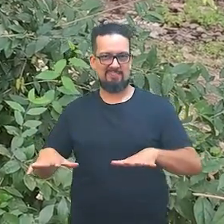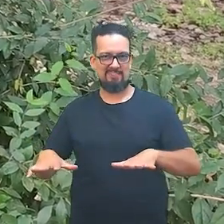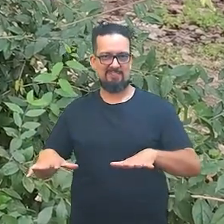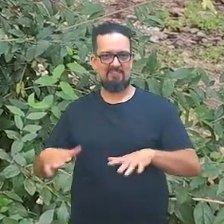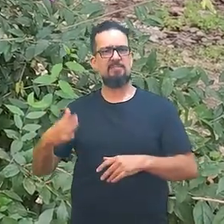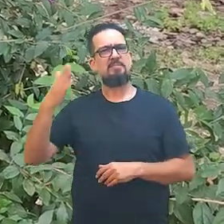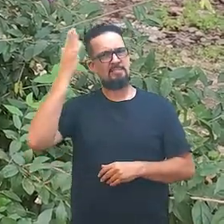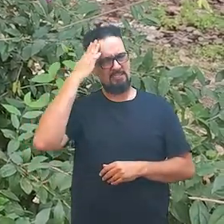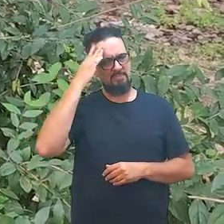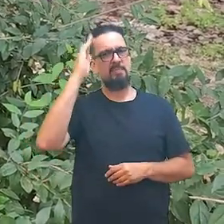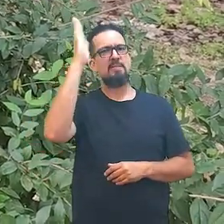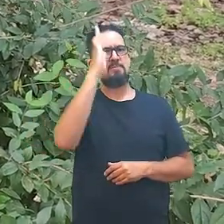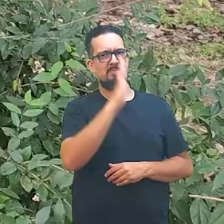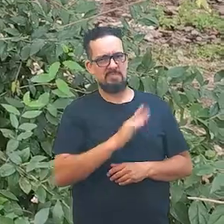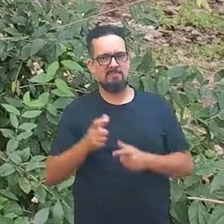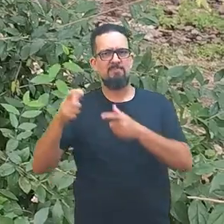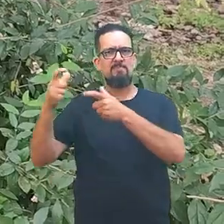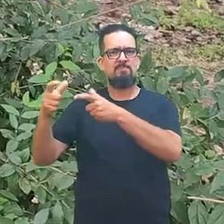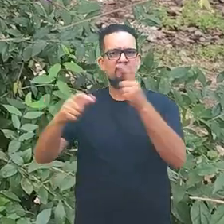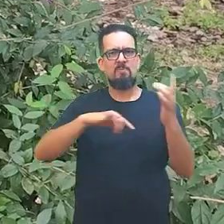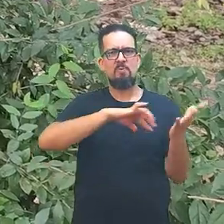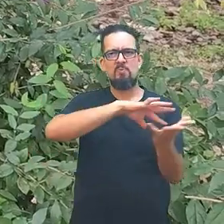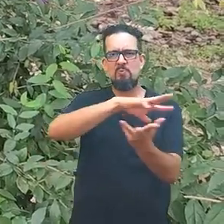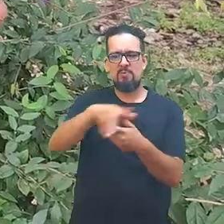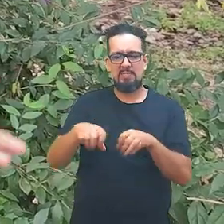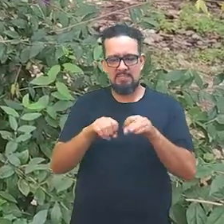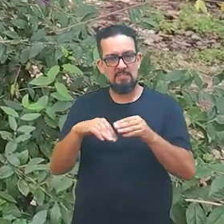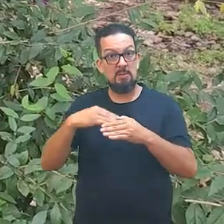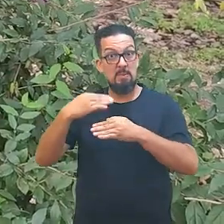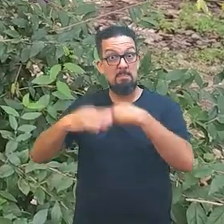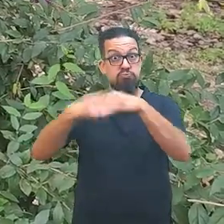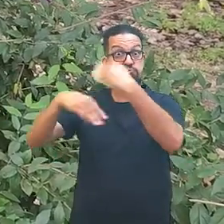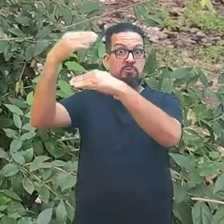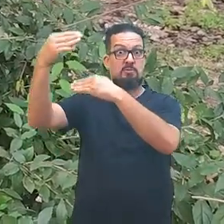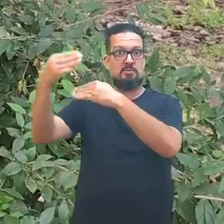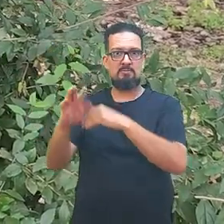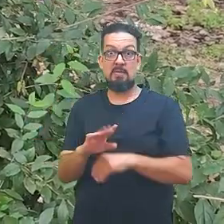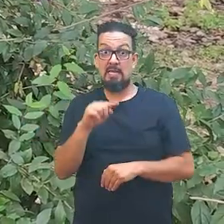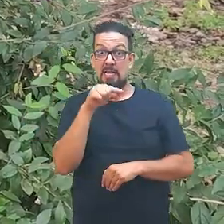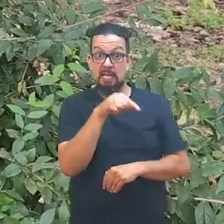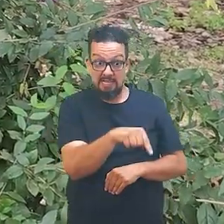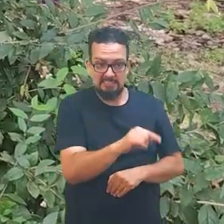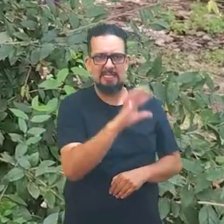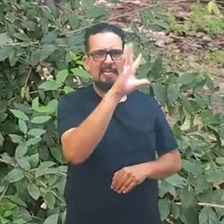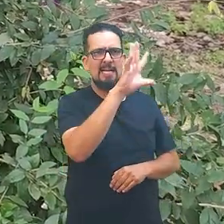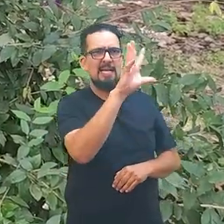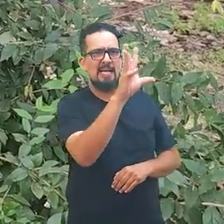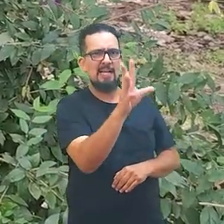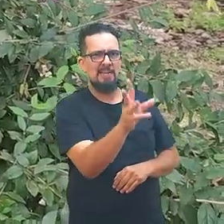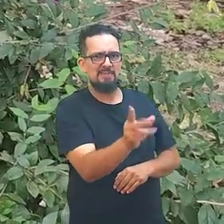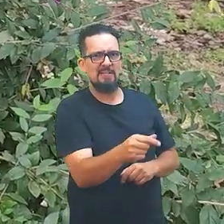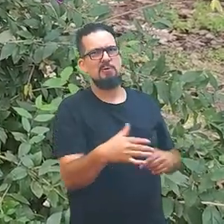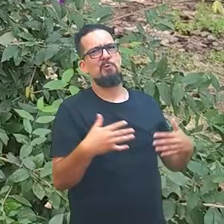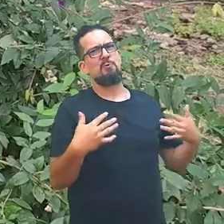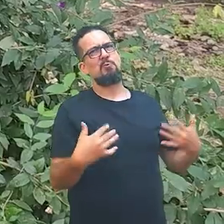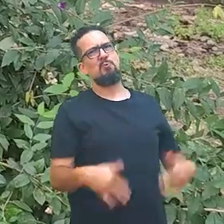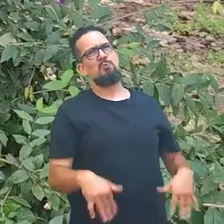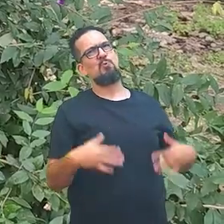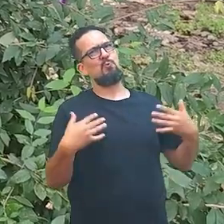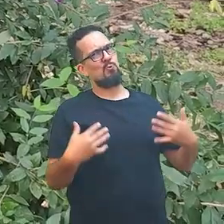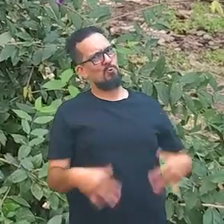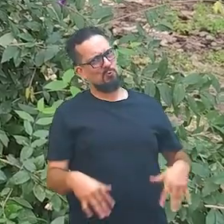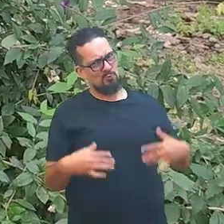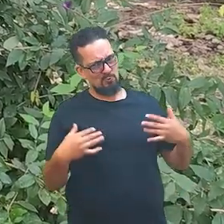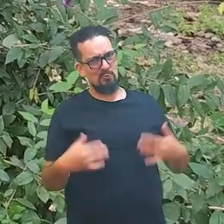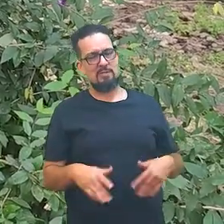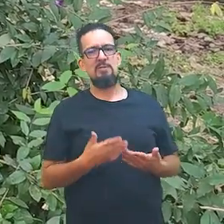gente sabe que a educação está de uma forma aí no Brasil, avançada em outros lugares do país. Mas aqui em Guiné-Bissau, ela vai muito além daquilo